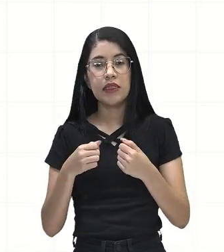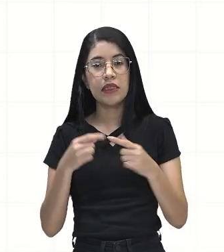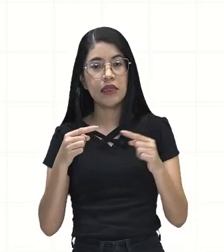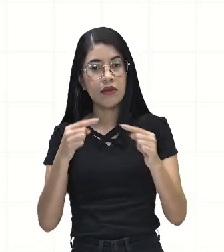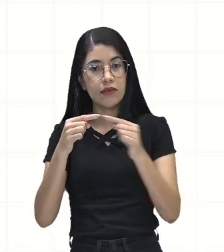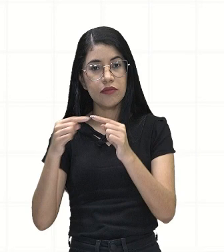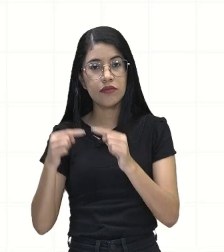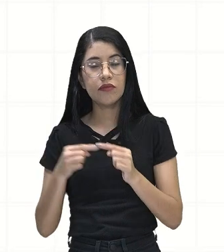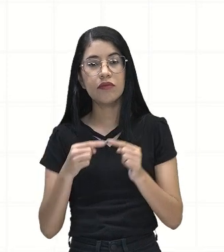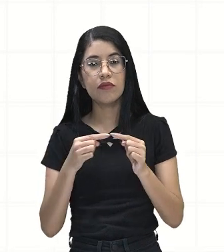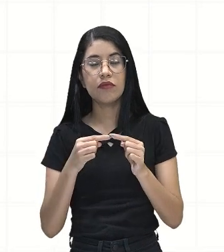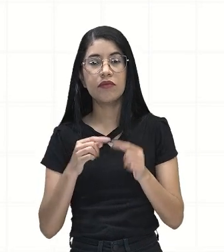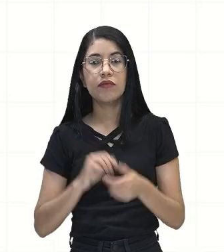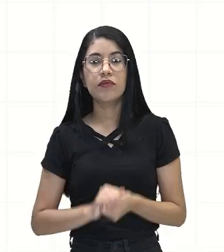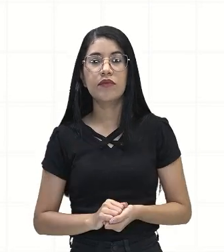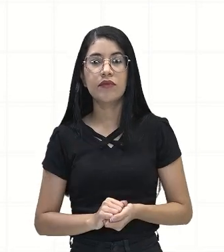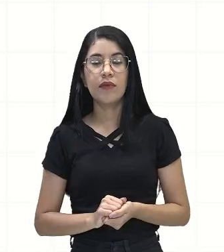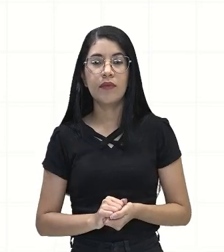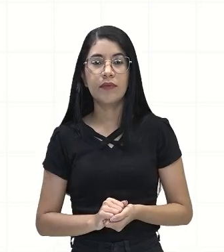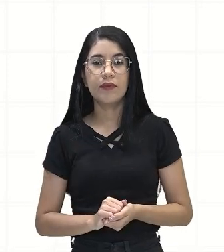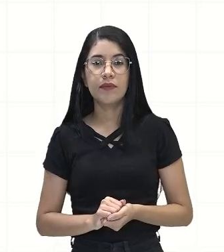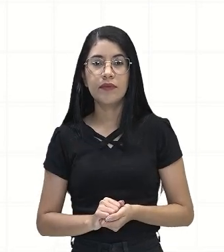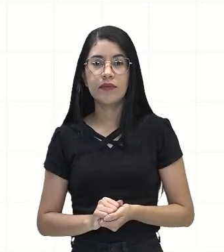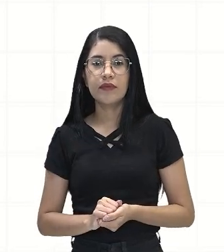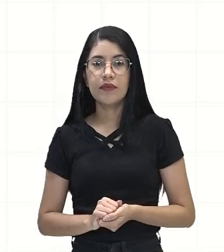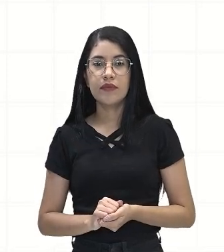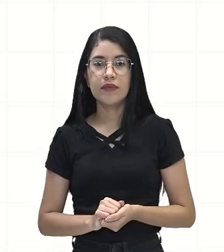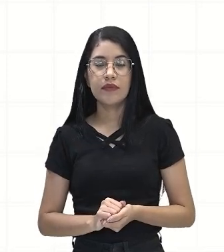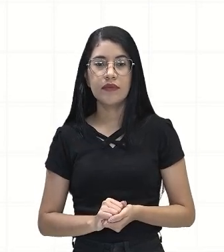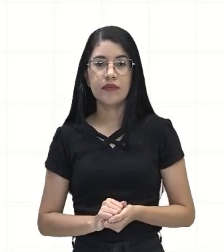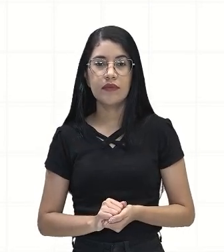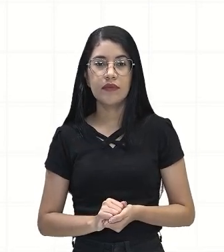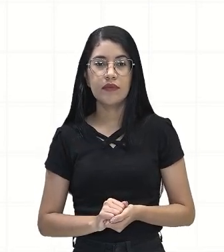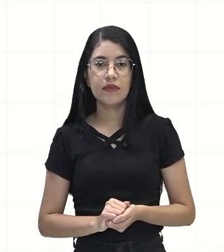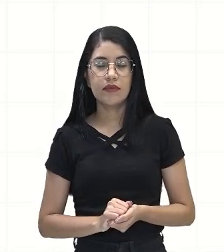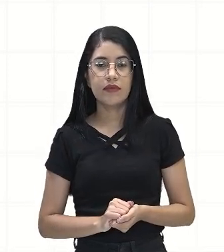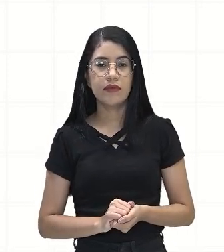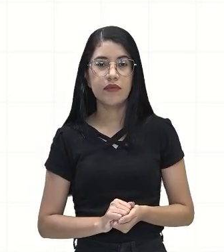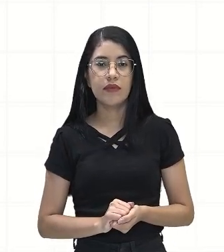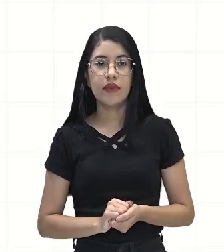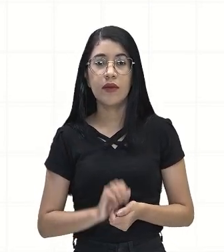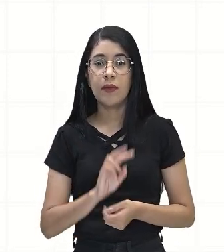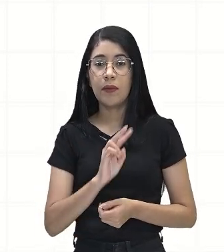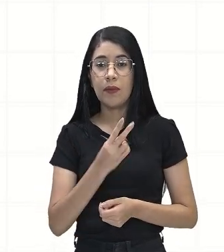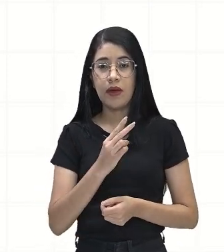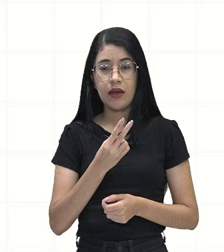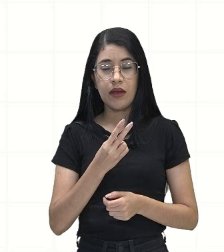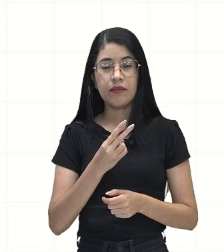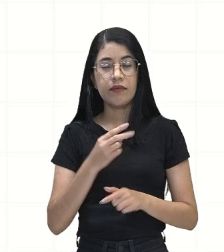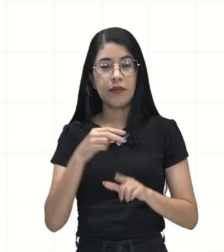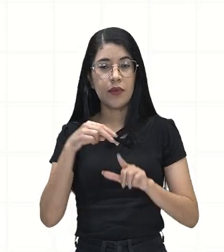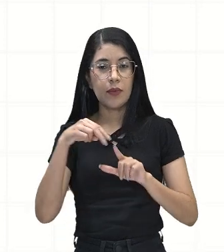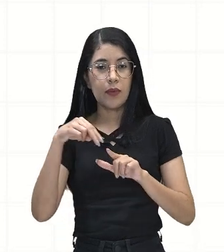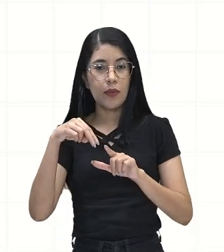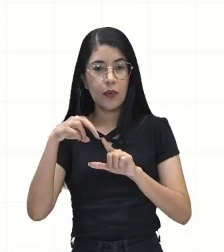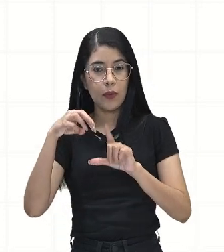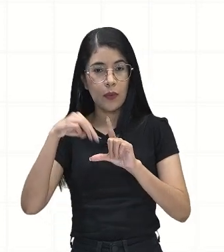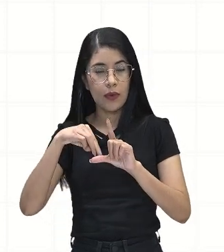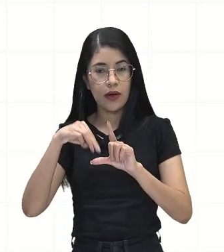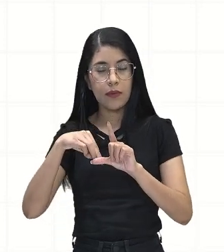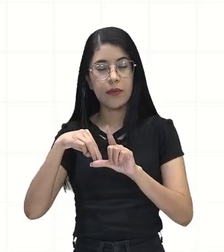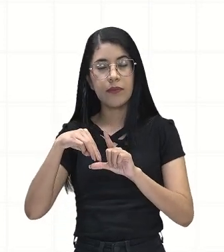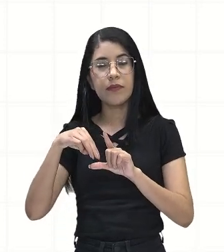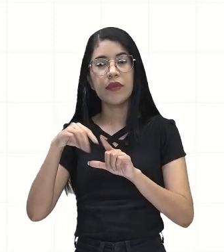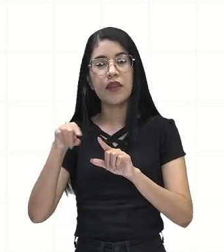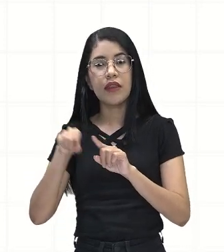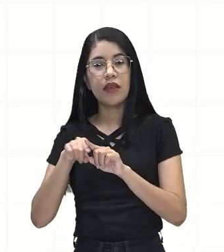Então, aqui, ó, o H, né, que vai estar para M, assim como N, né, que seria o triângulo lá,